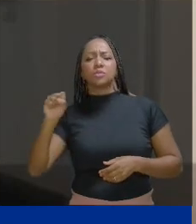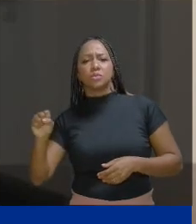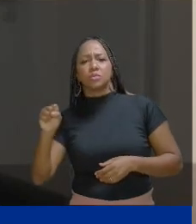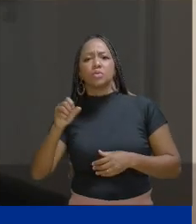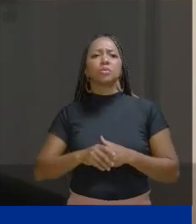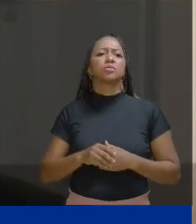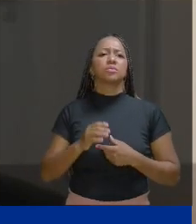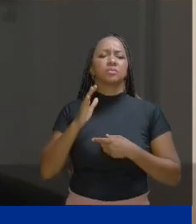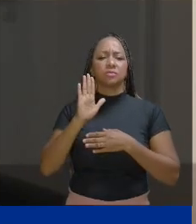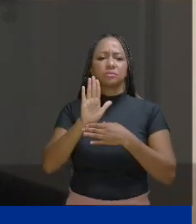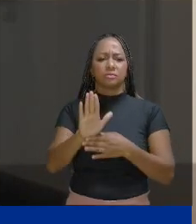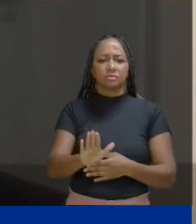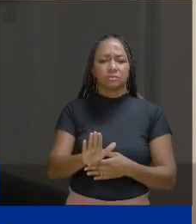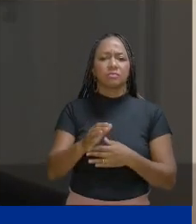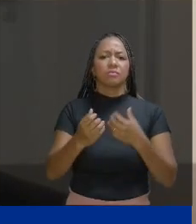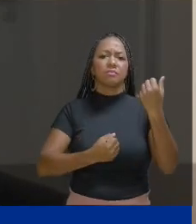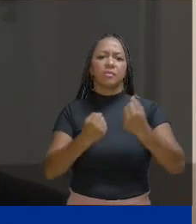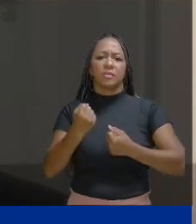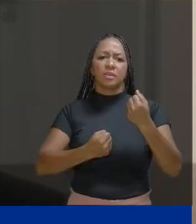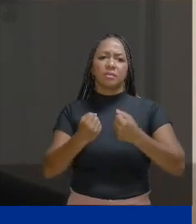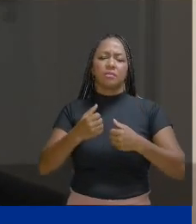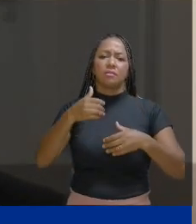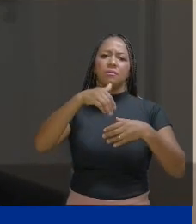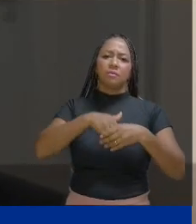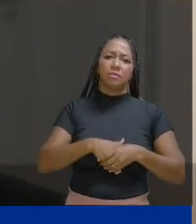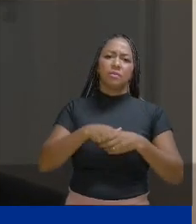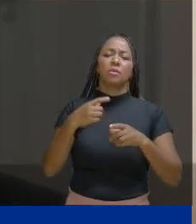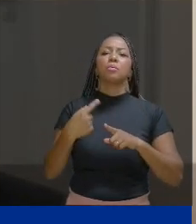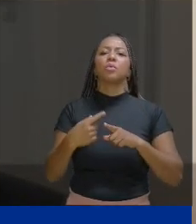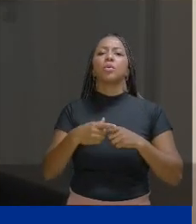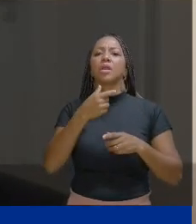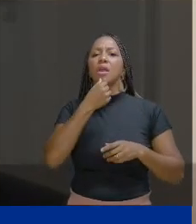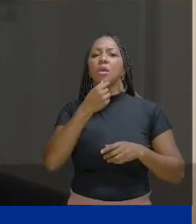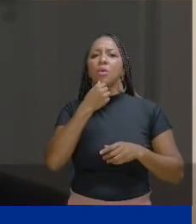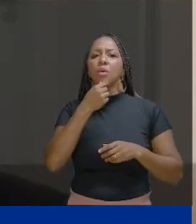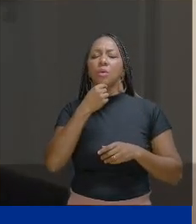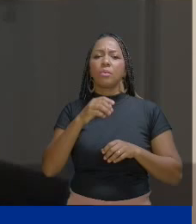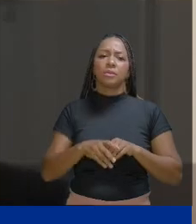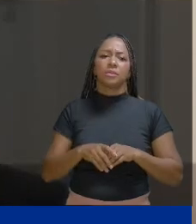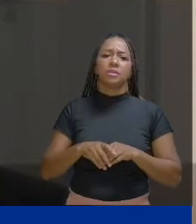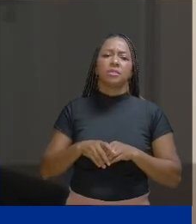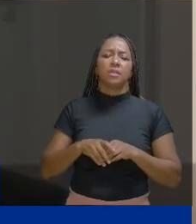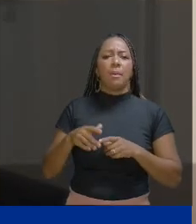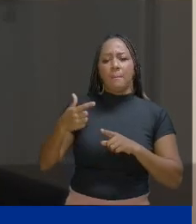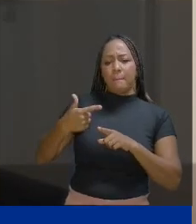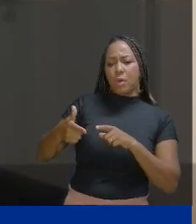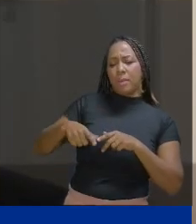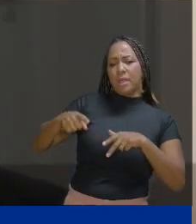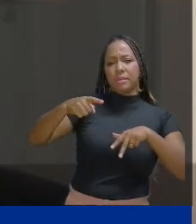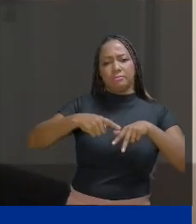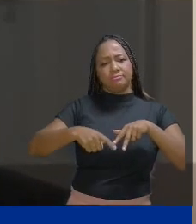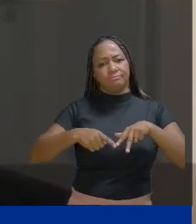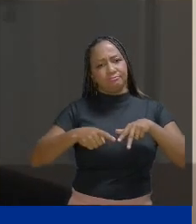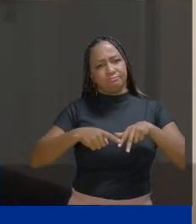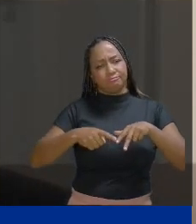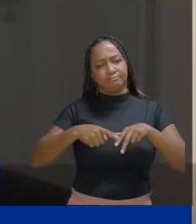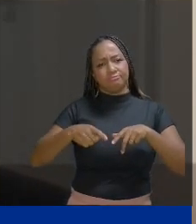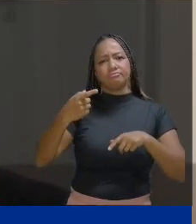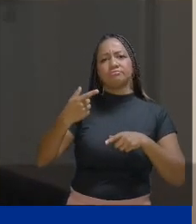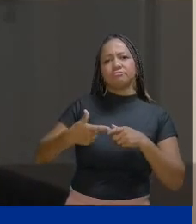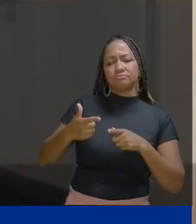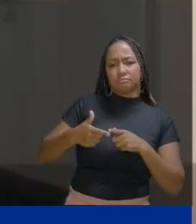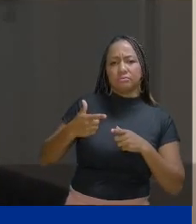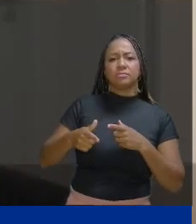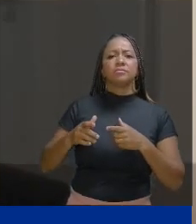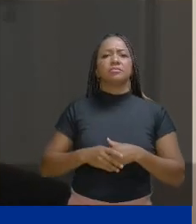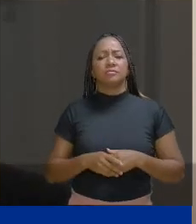Raimundo, providenciou o transporte e votaram no Colégio Rude, pois o marido estava com a perna quebrada. Foi ouvido Raimundo? Foi ouvido o marido